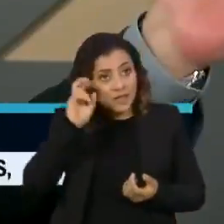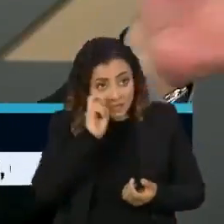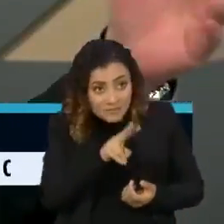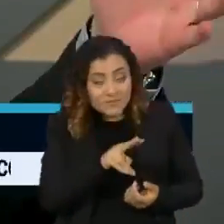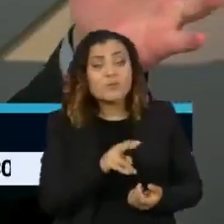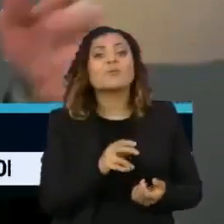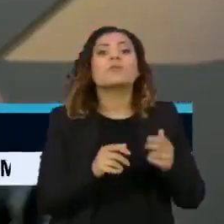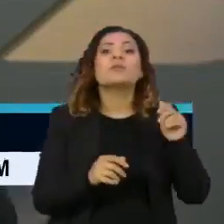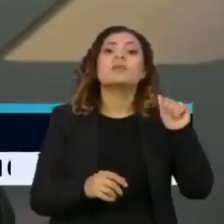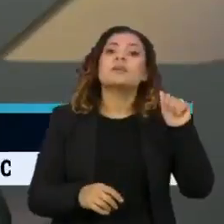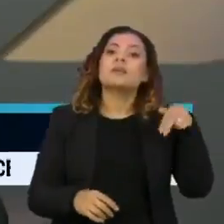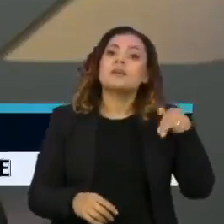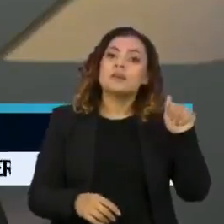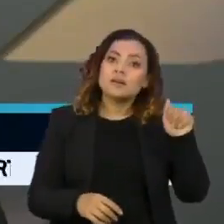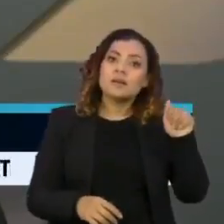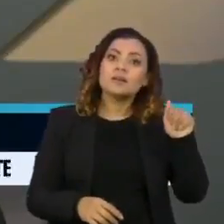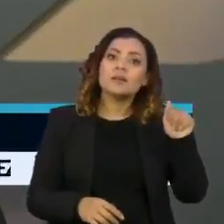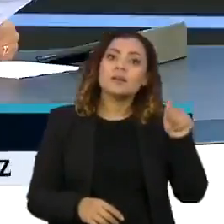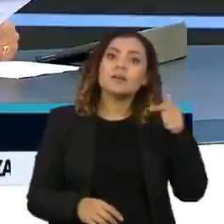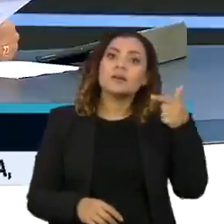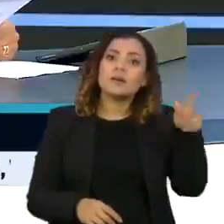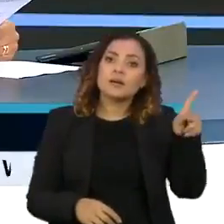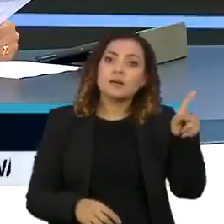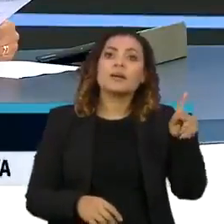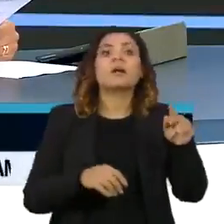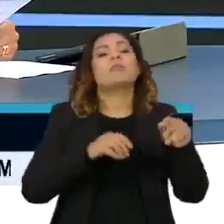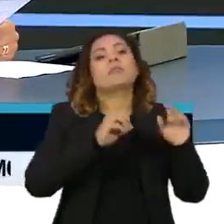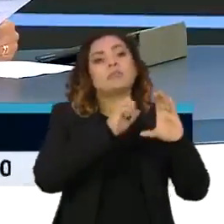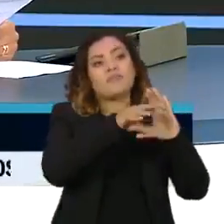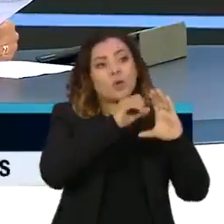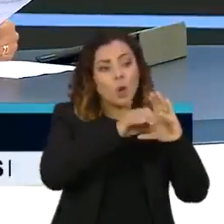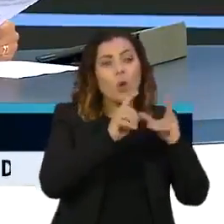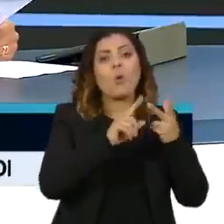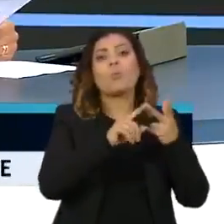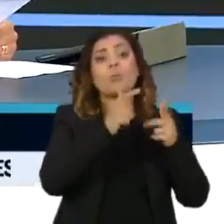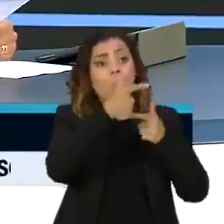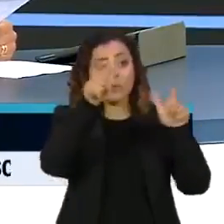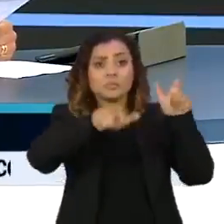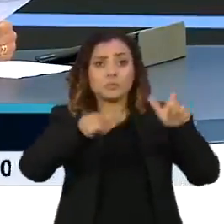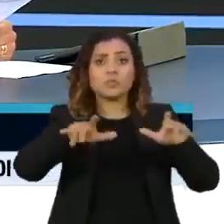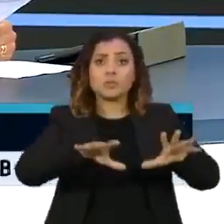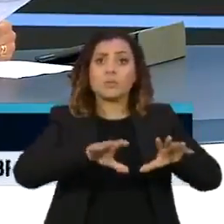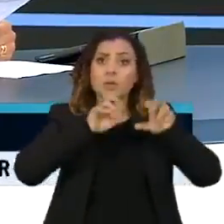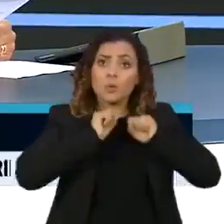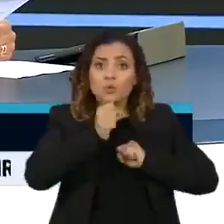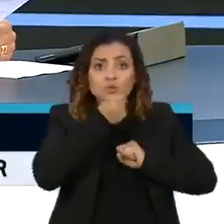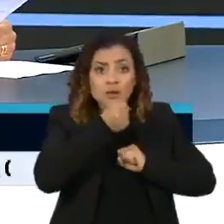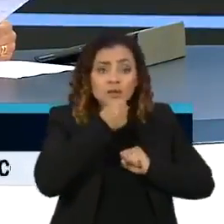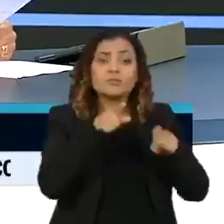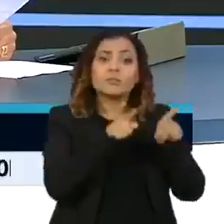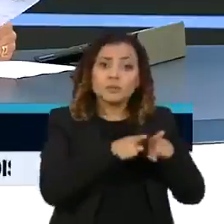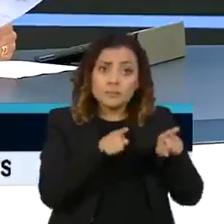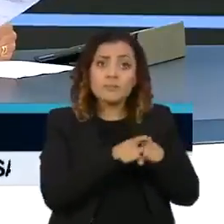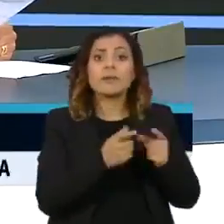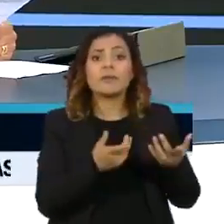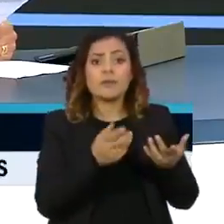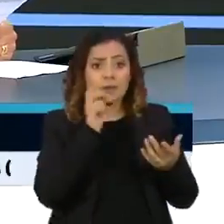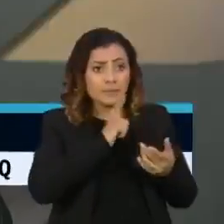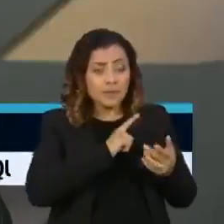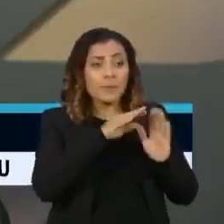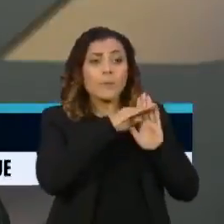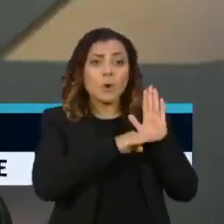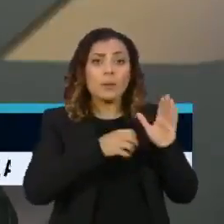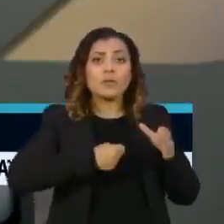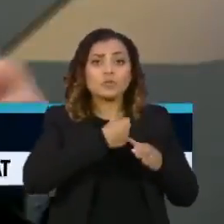com a Anna lá do da TV Globo também a jornalista lá da que apresenta aquele